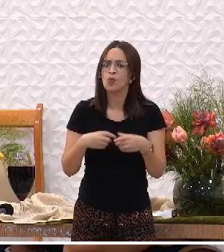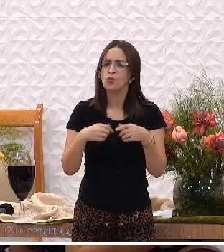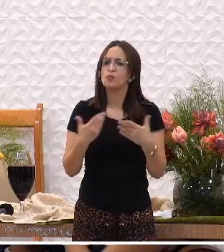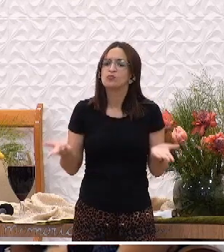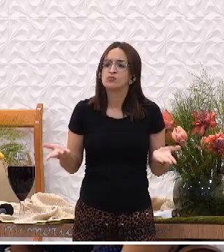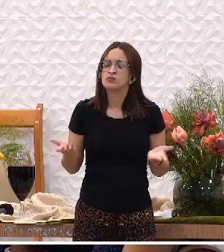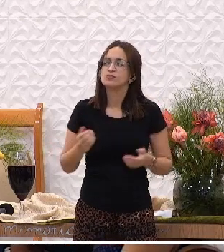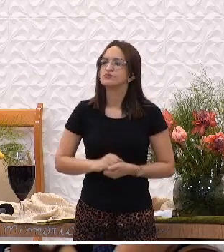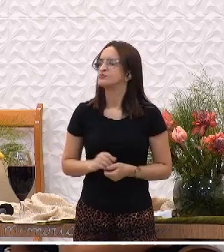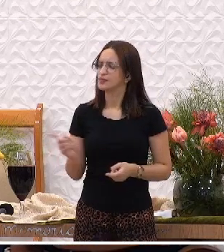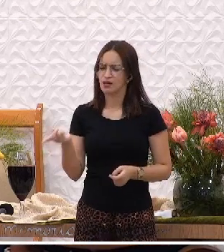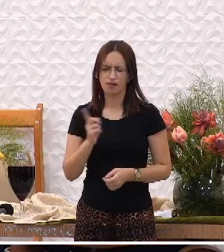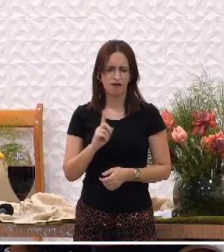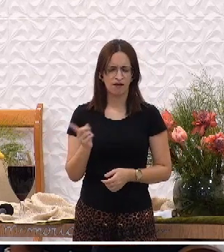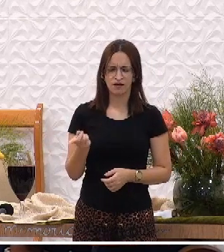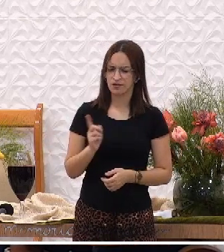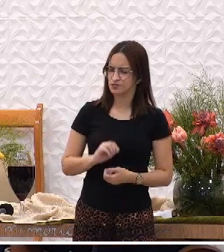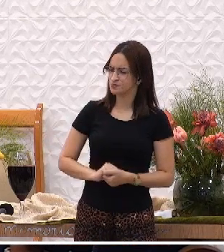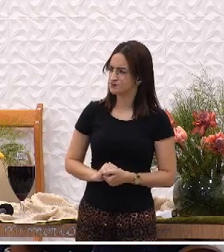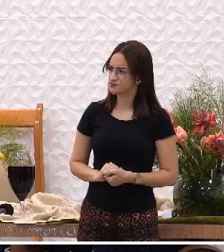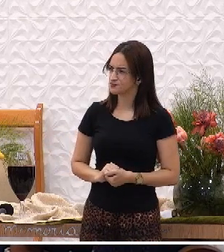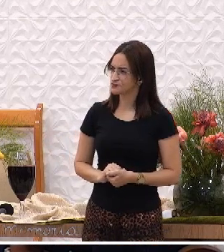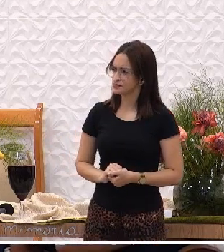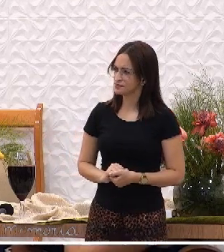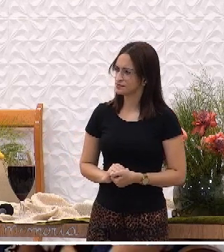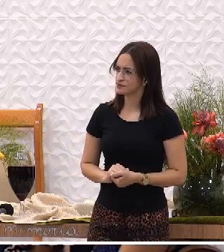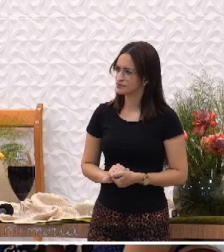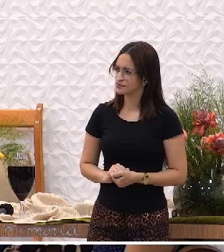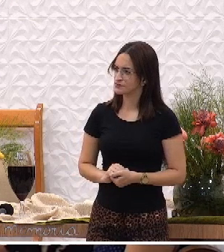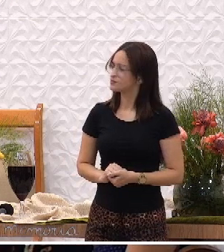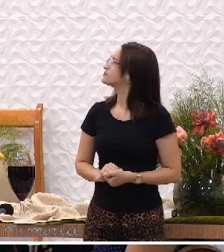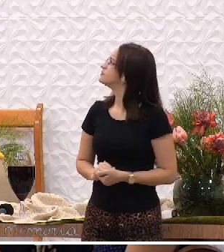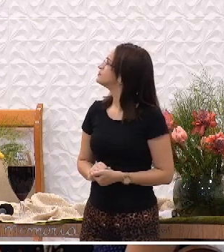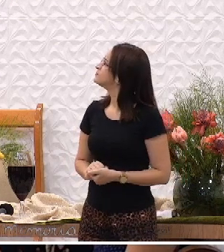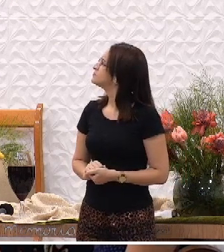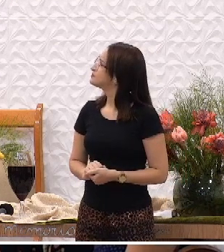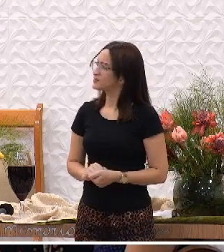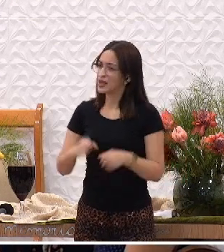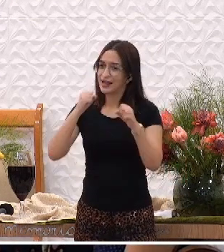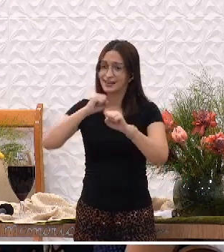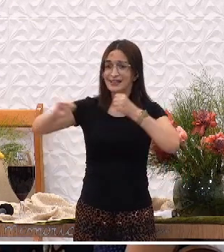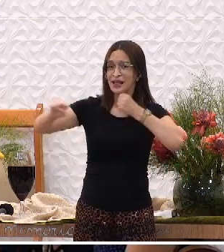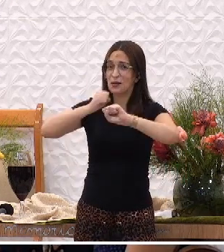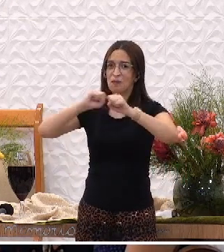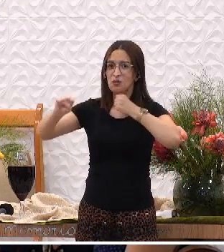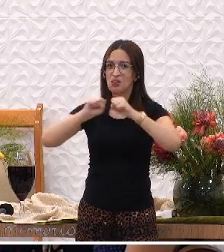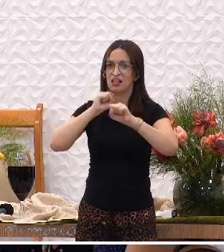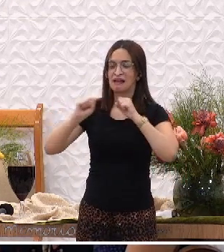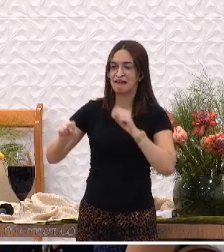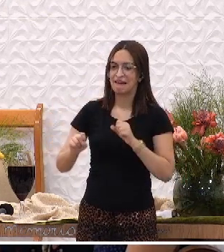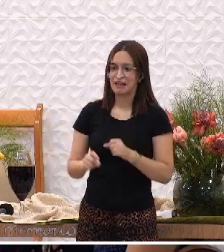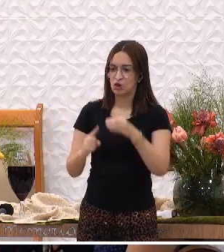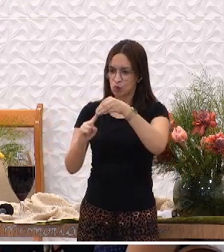Ele também não diz respeito à salmodia exclusiva, tá? Salmodia exclusiva não é algo ensinado